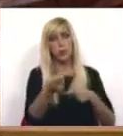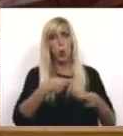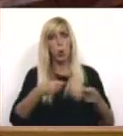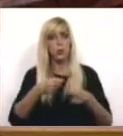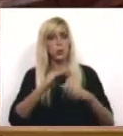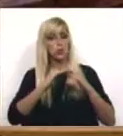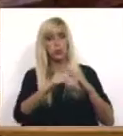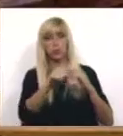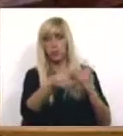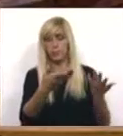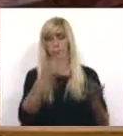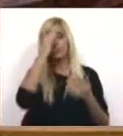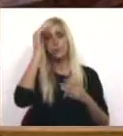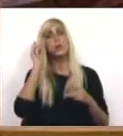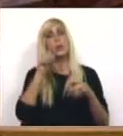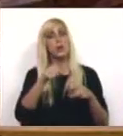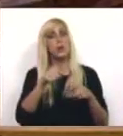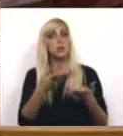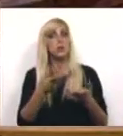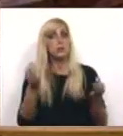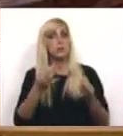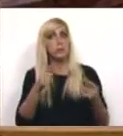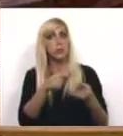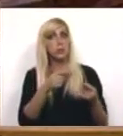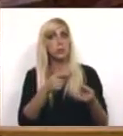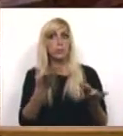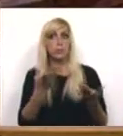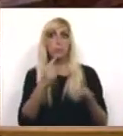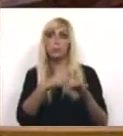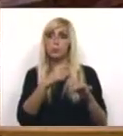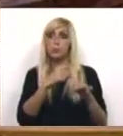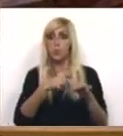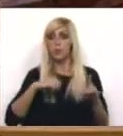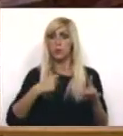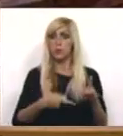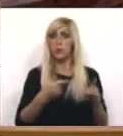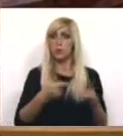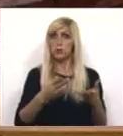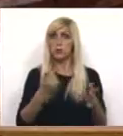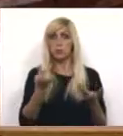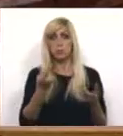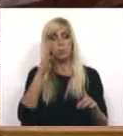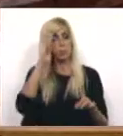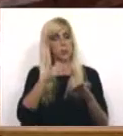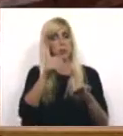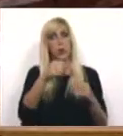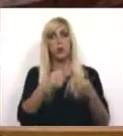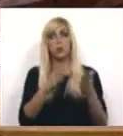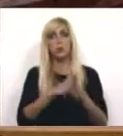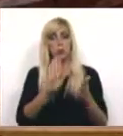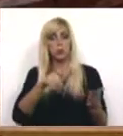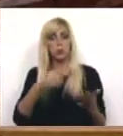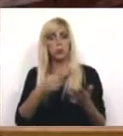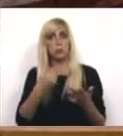forma sustentável. Este foi, estamos em crer, um excelente contributo dos verdes para esse propósito que todos nos deve